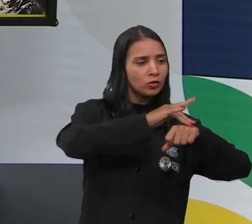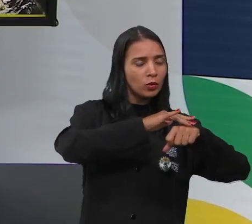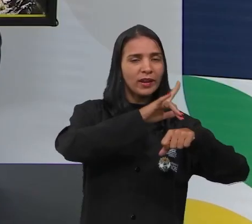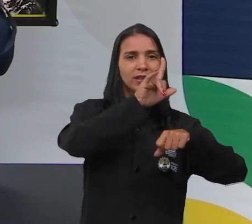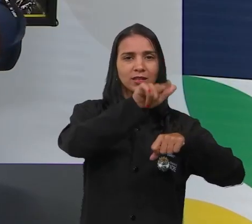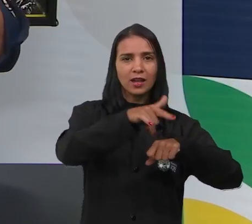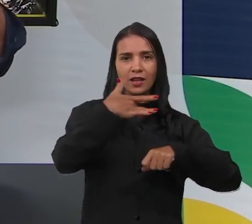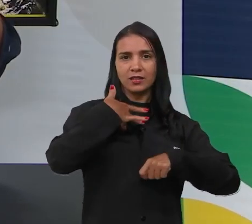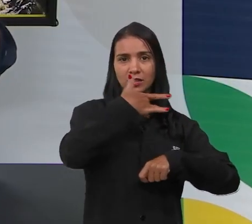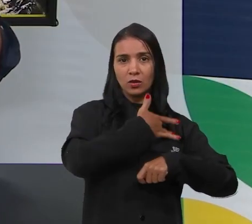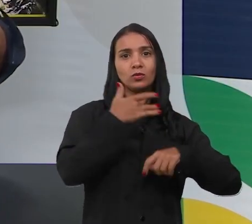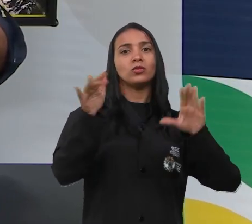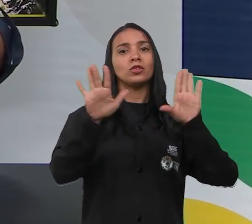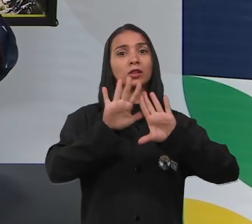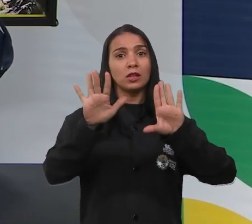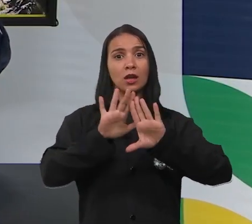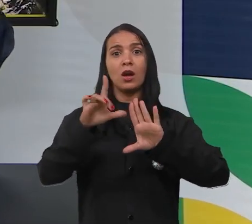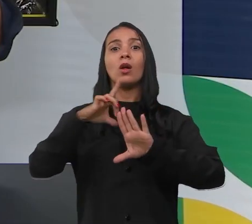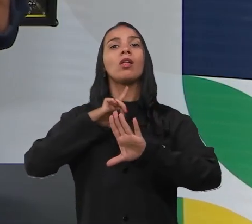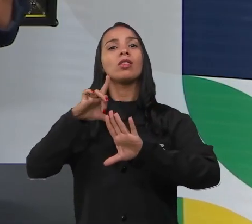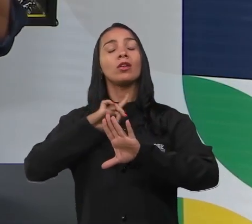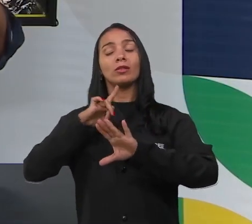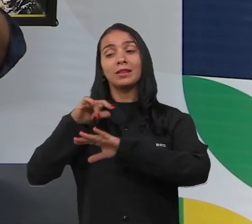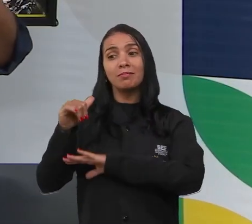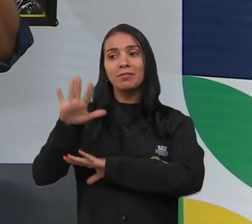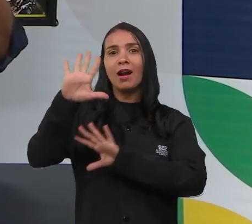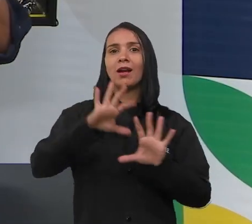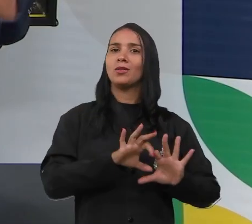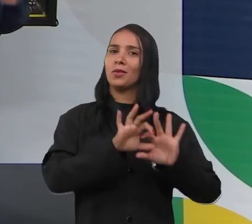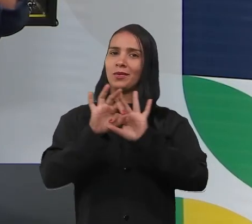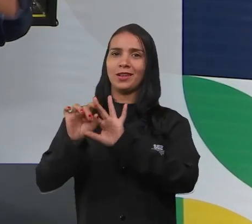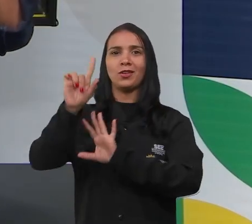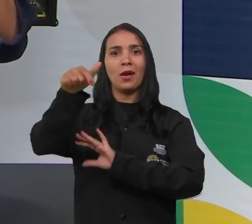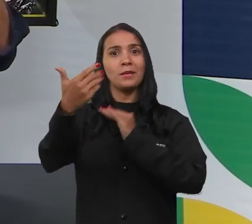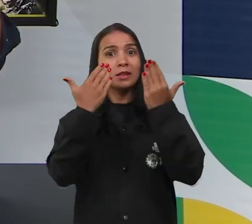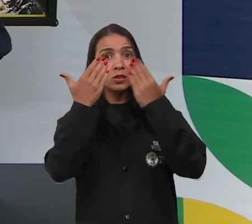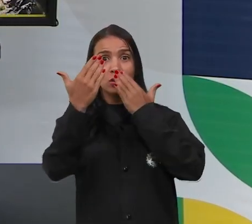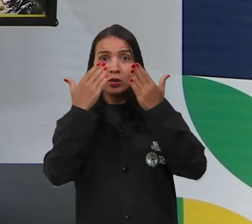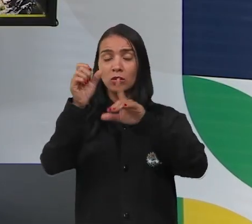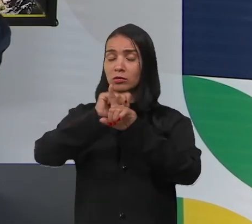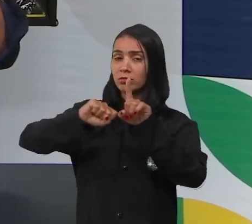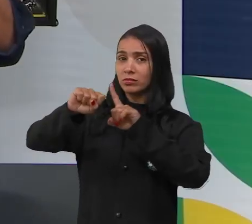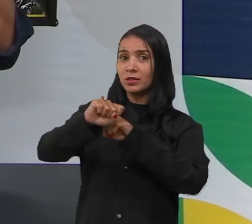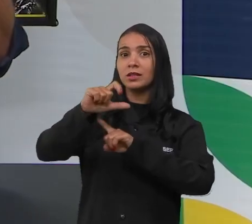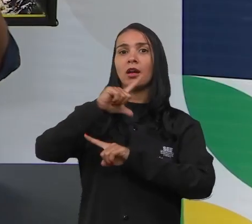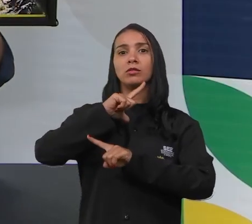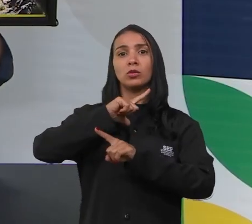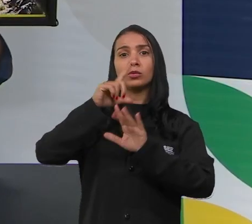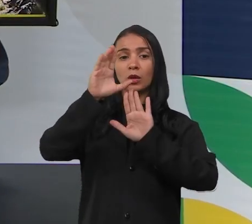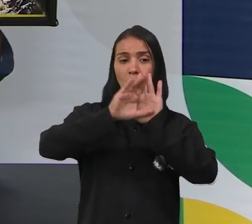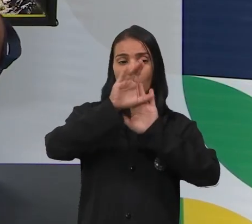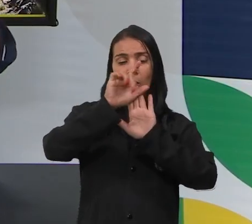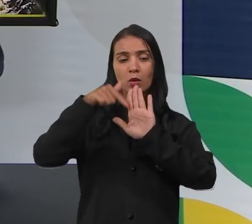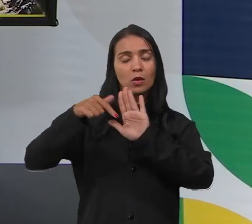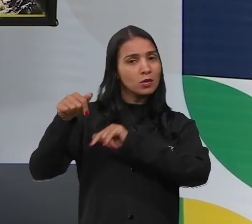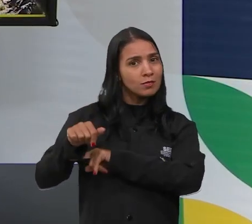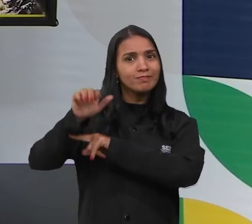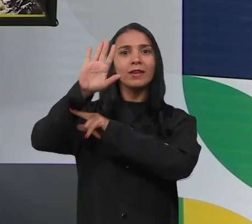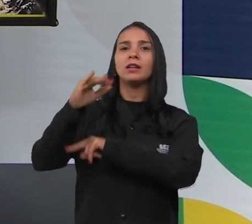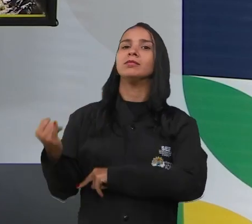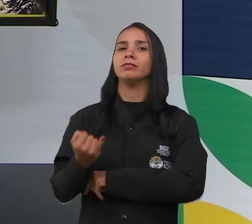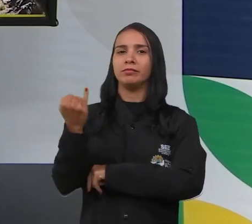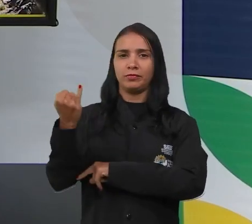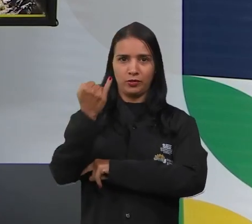um contexto mais amplo, social, psicológico, tem toda uma concepção bem maior, tá bom? Então,